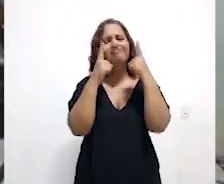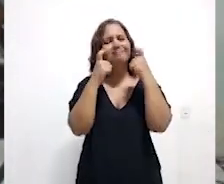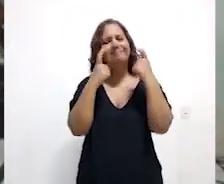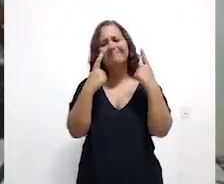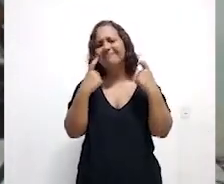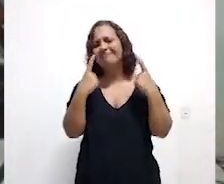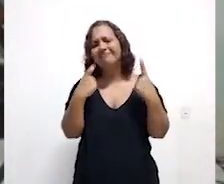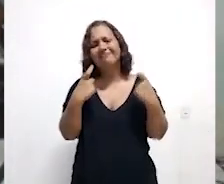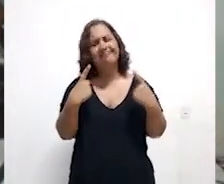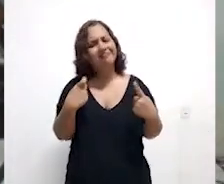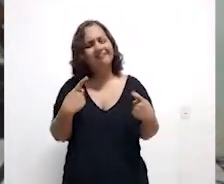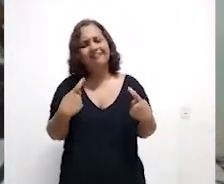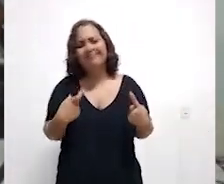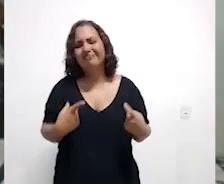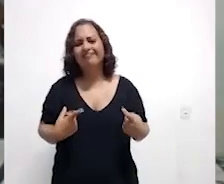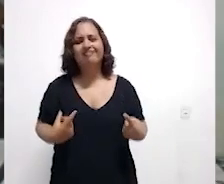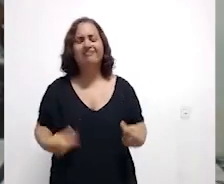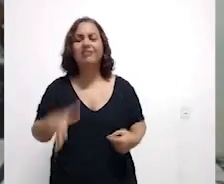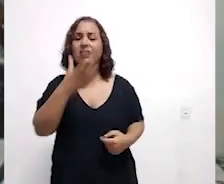choram a